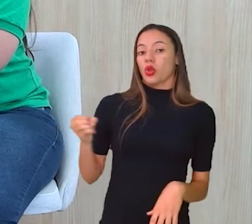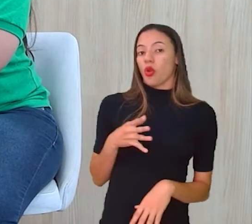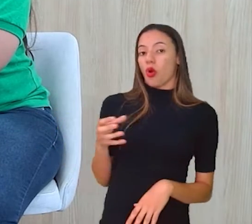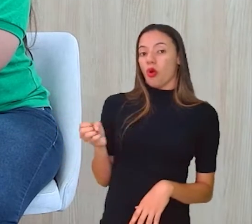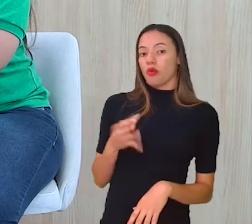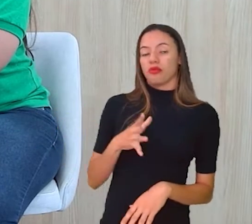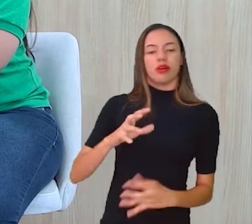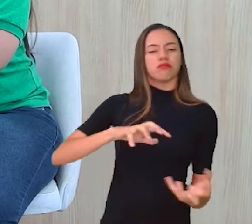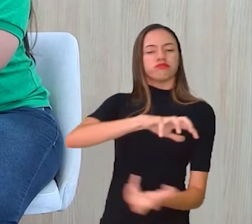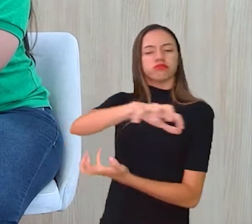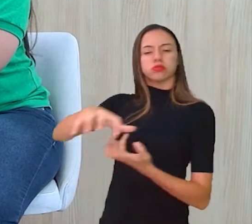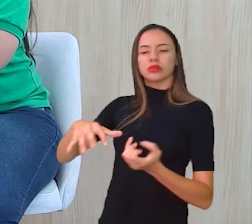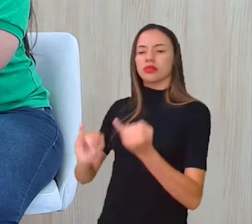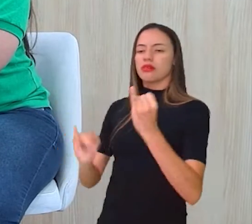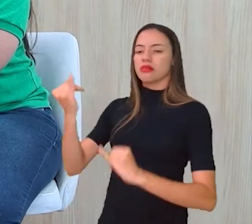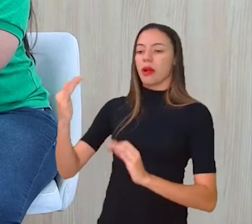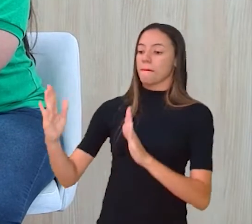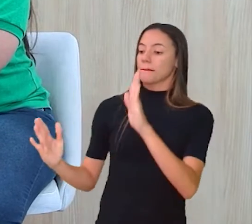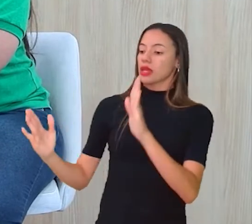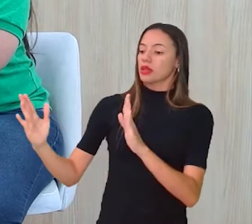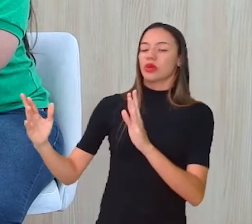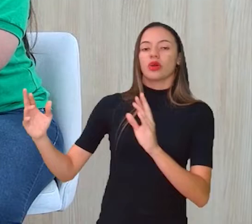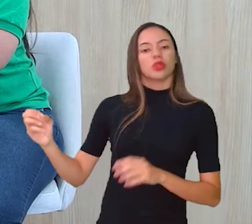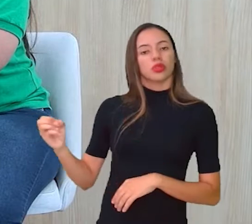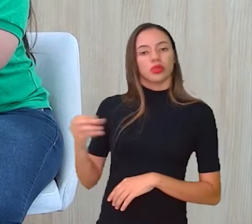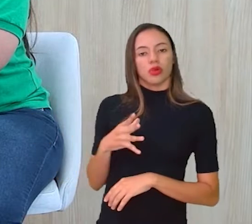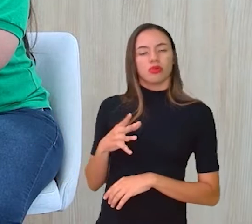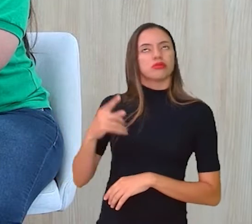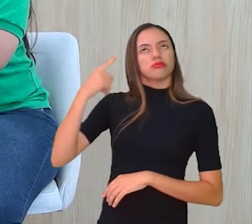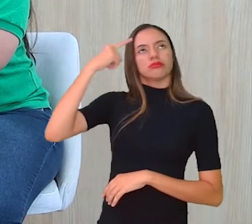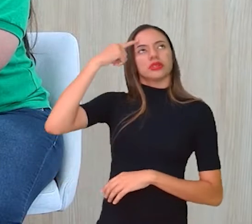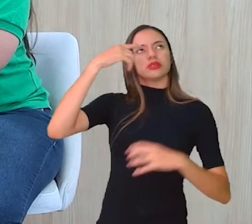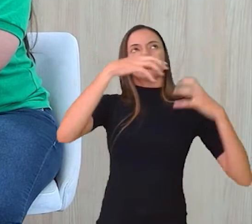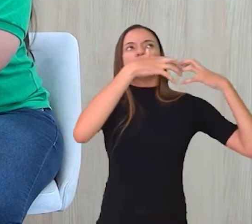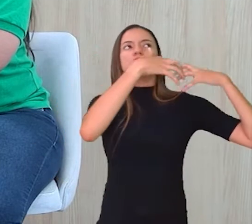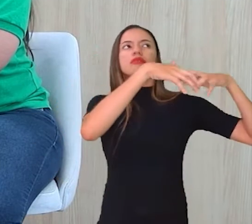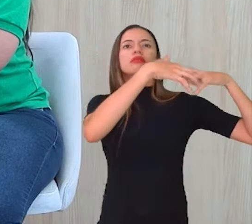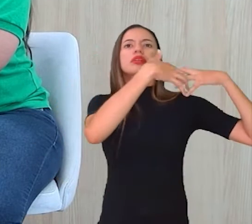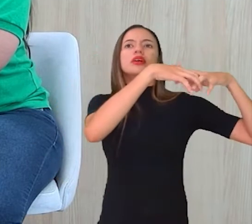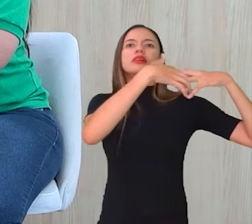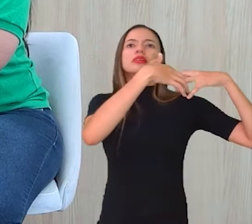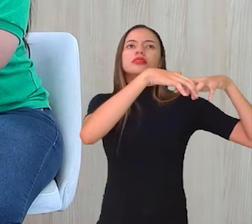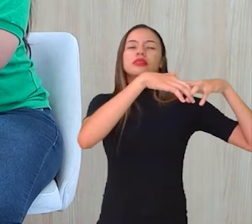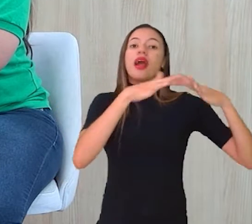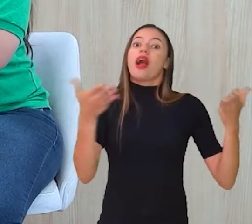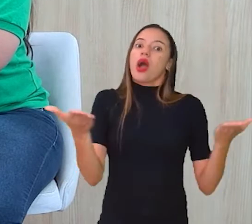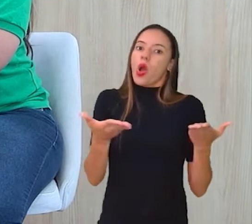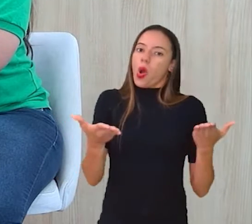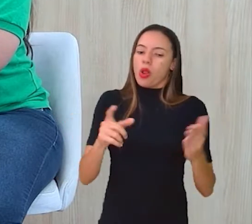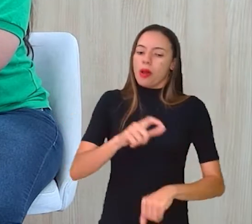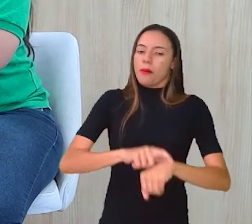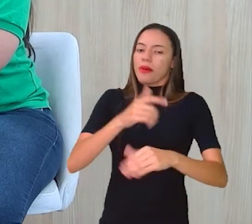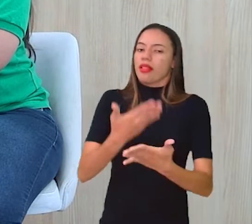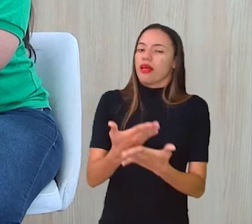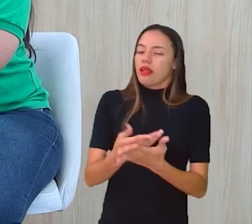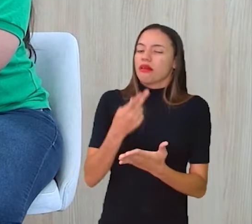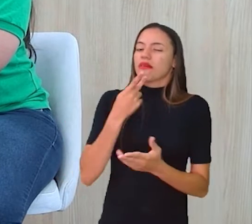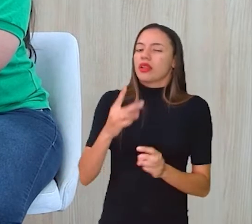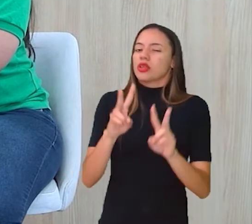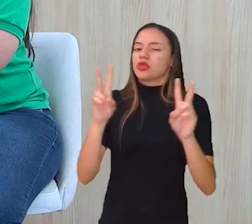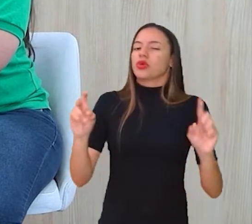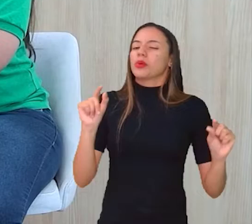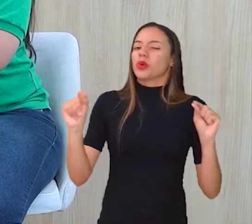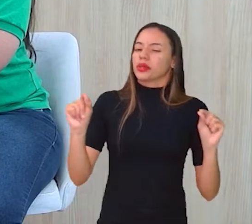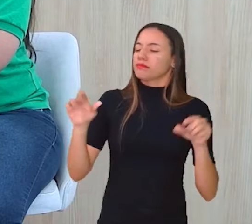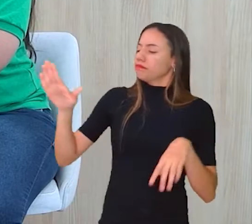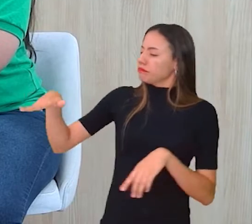revolução industrial, esse novo período, a gente começa a refletir, é onde a gente vai passar para a parte da aula agora, onde a gente vai discutir o seguinte.